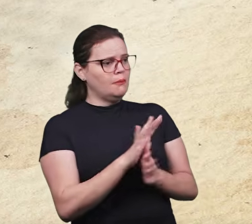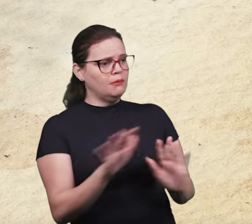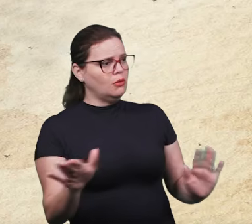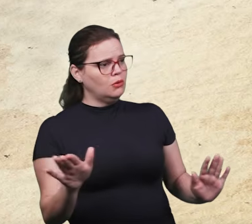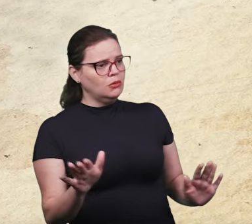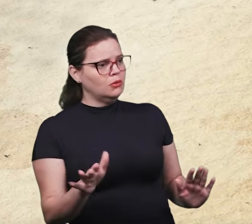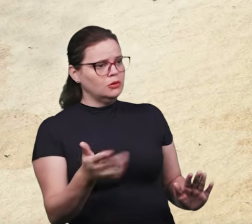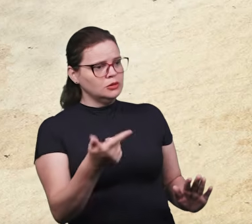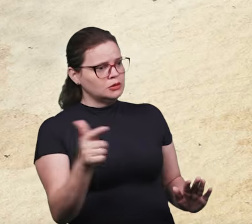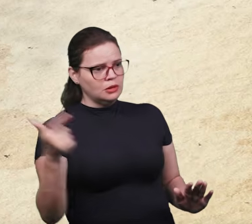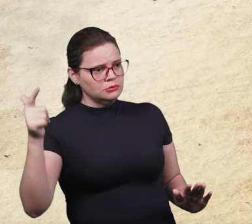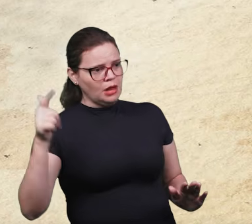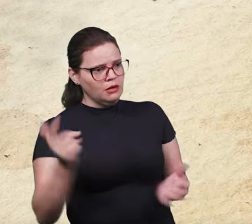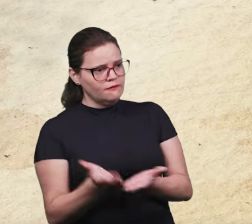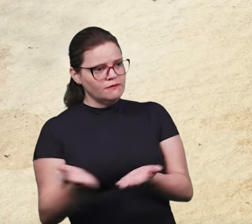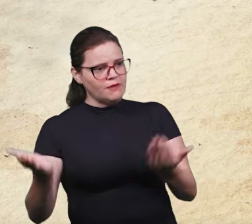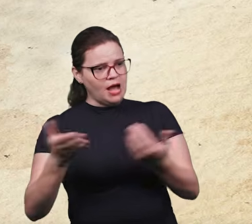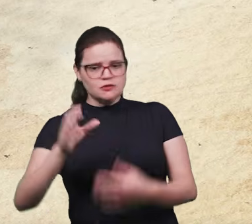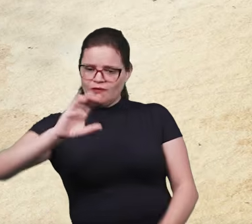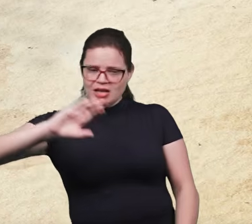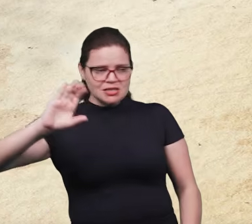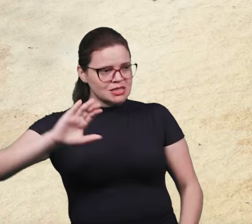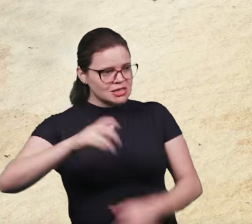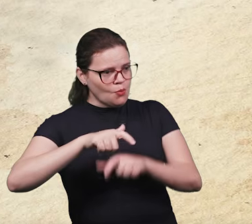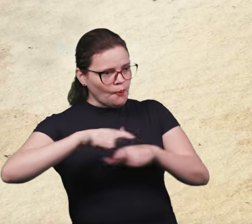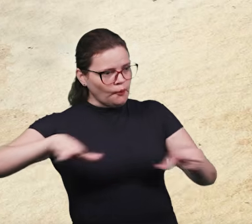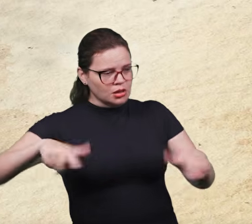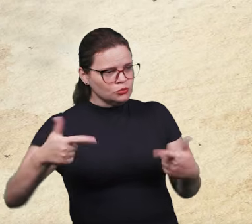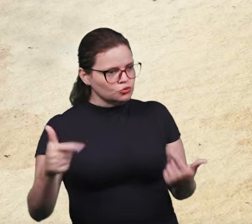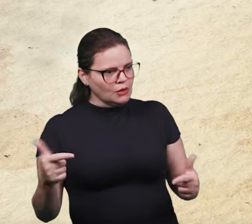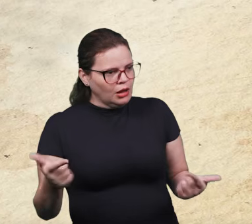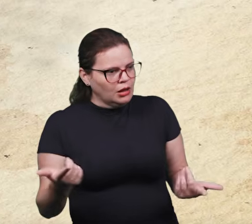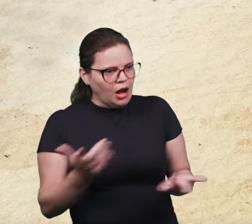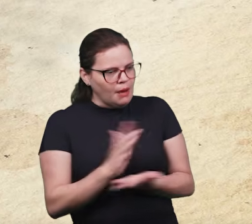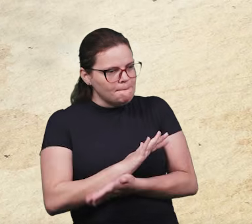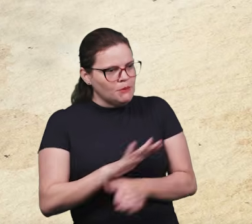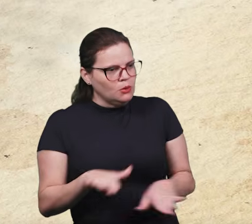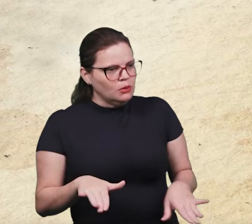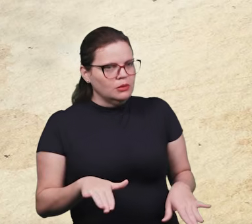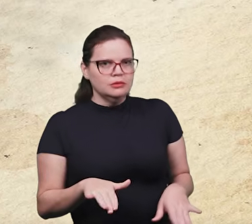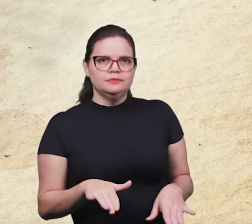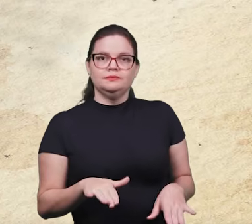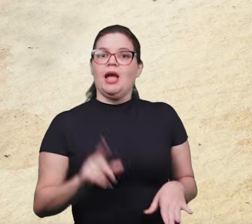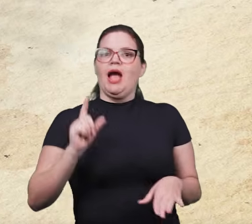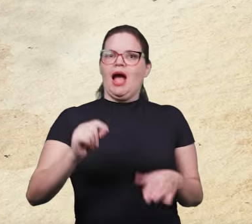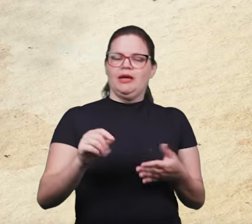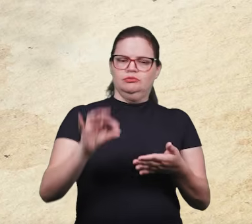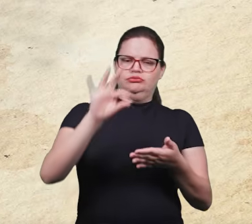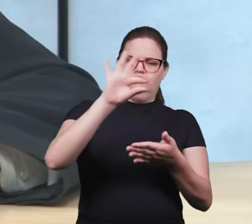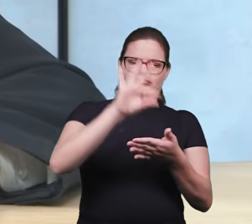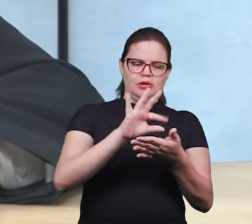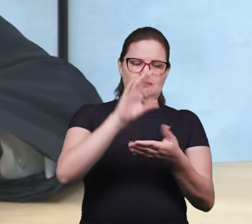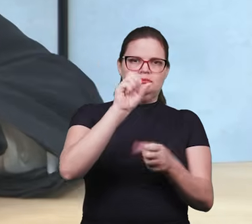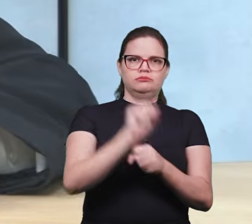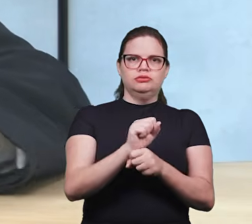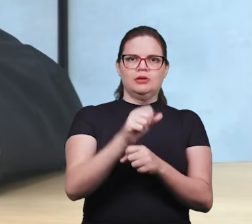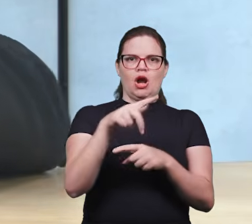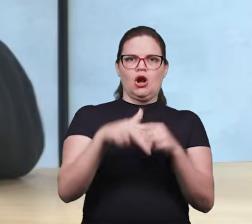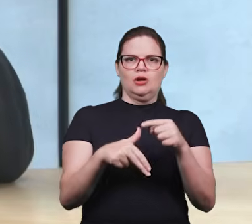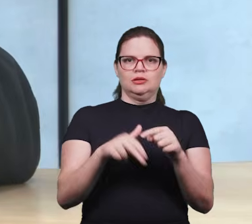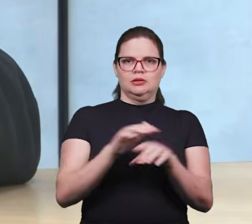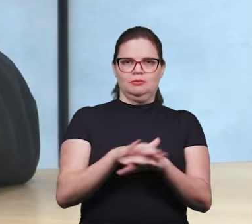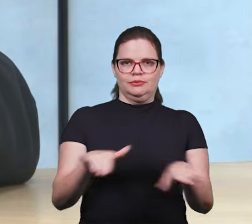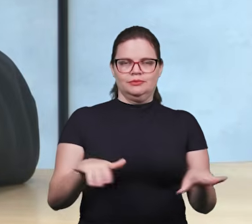disse, não há vaso mais nenhum. Então o azeite parou. Veja bem,